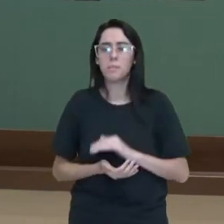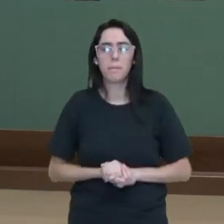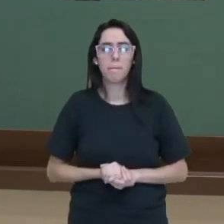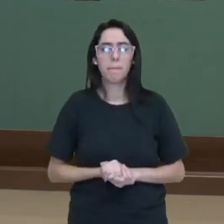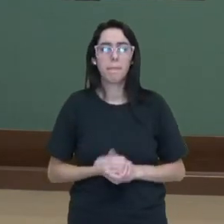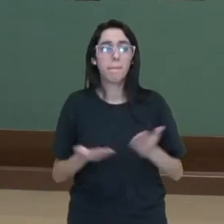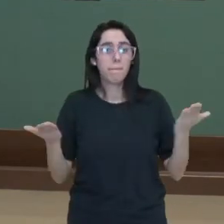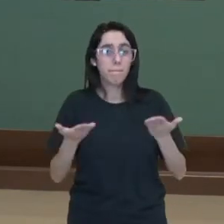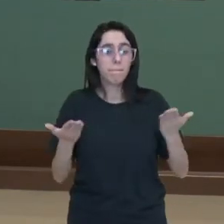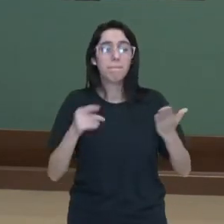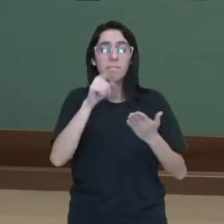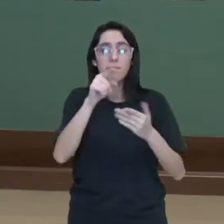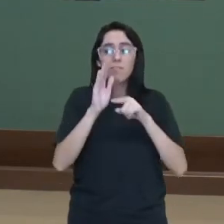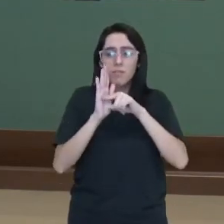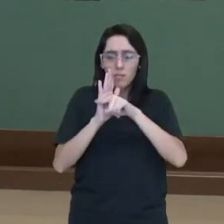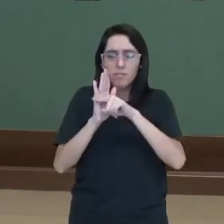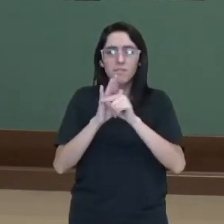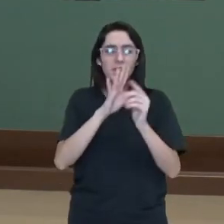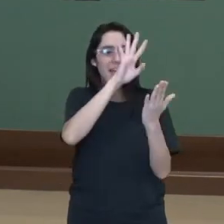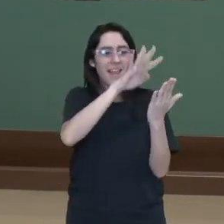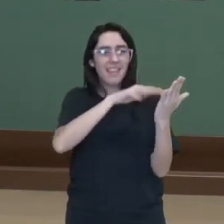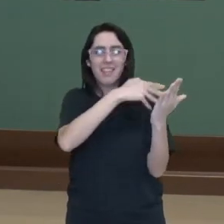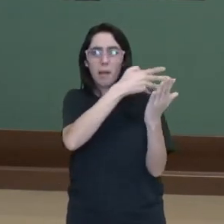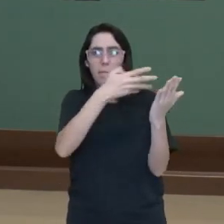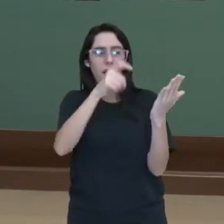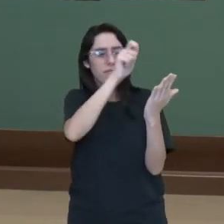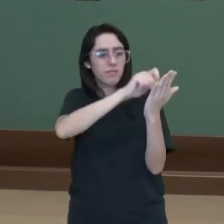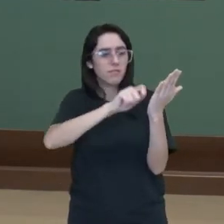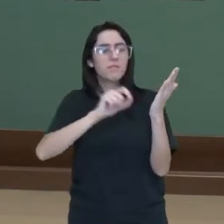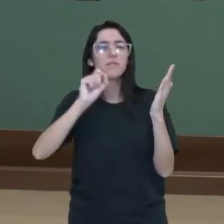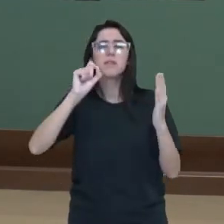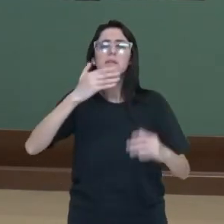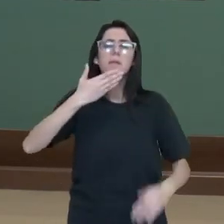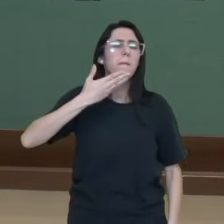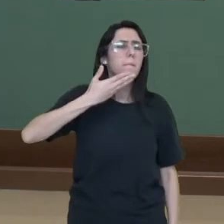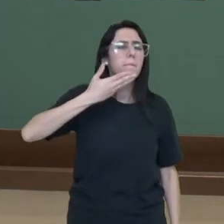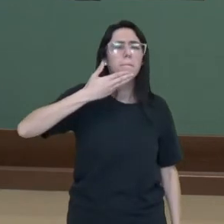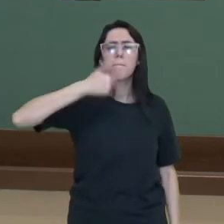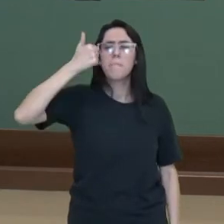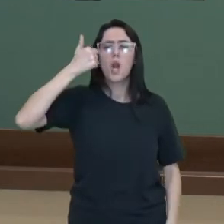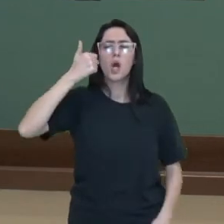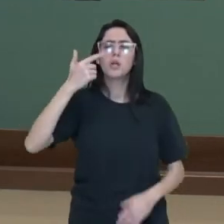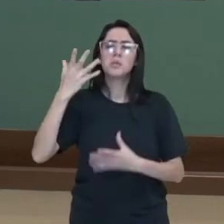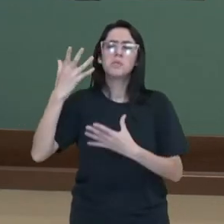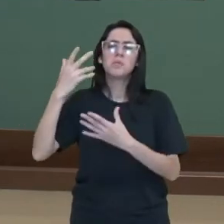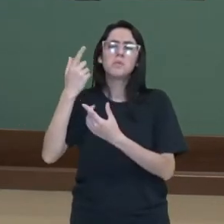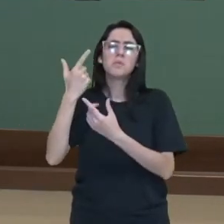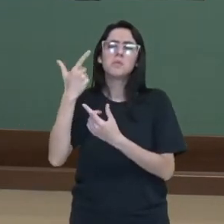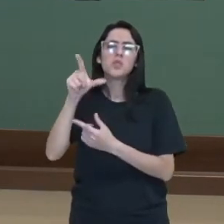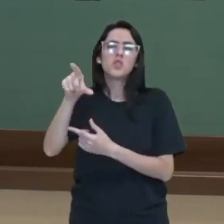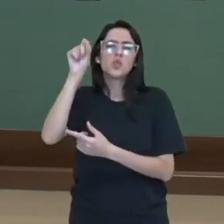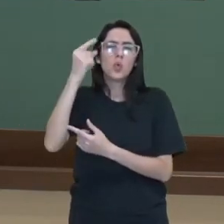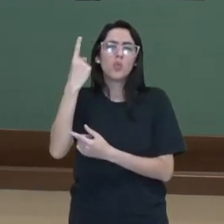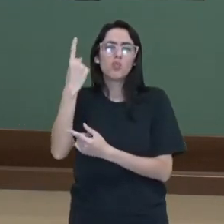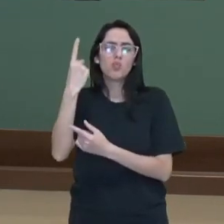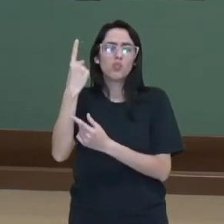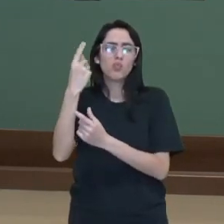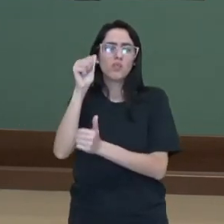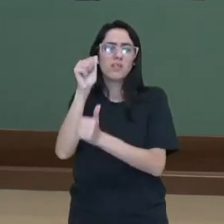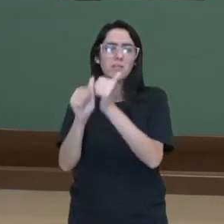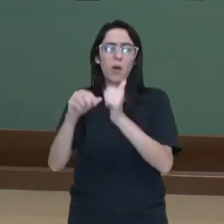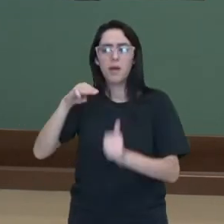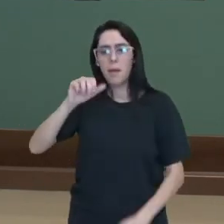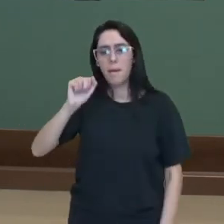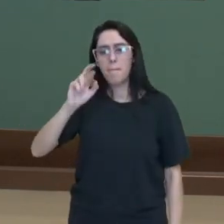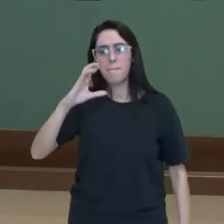fazer uma tabela com as melhores marcas de algum esporte de marca. Você vai escolher